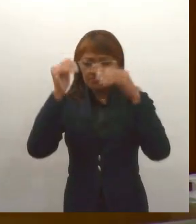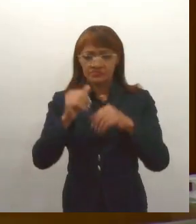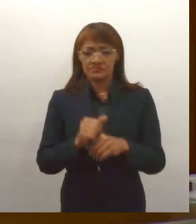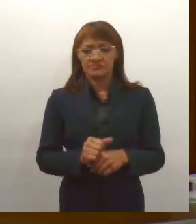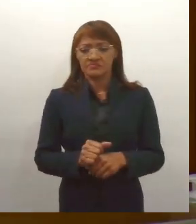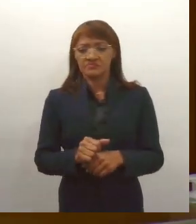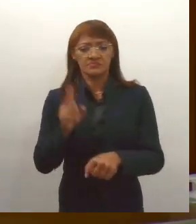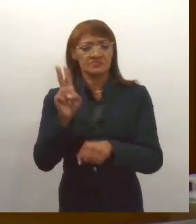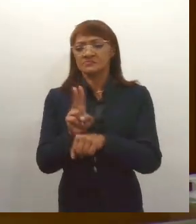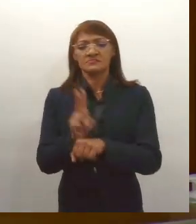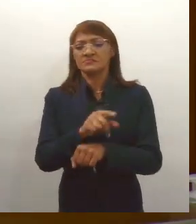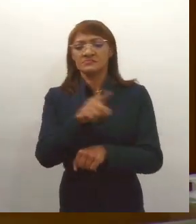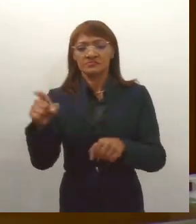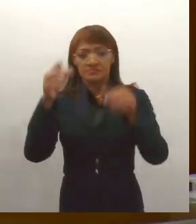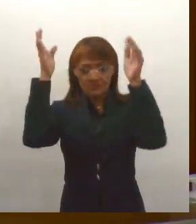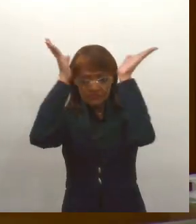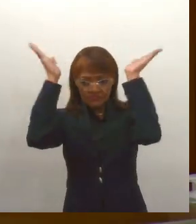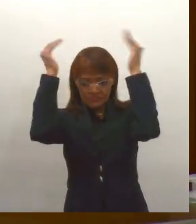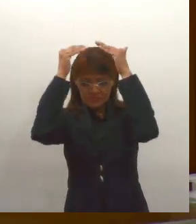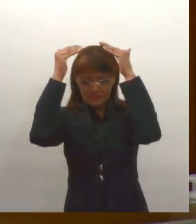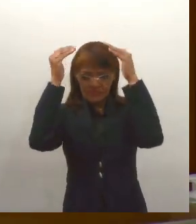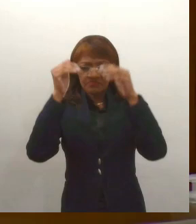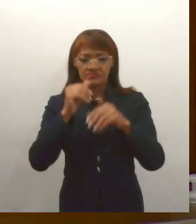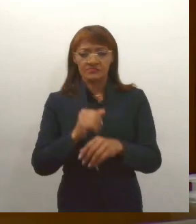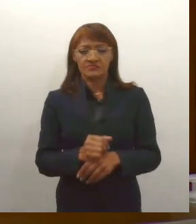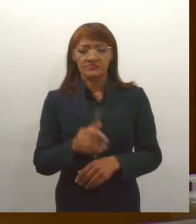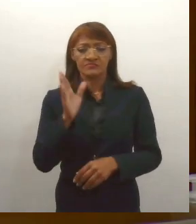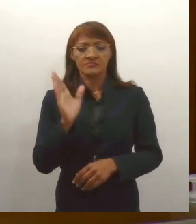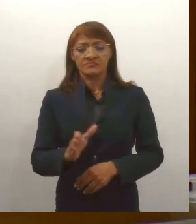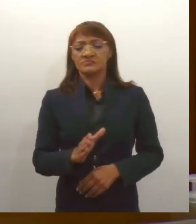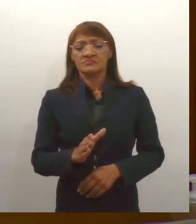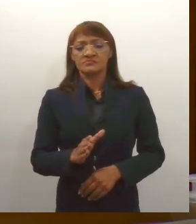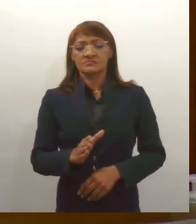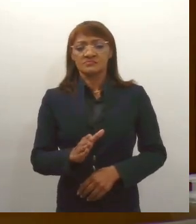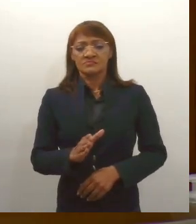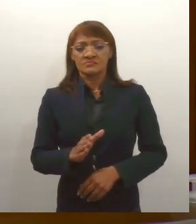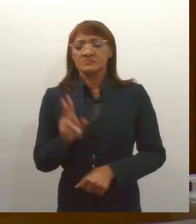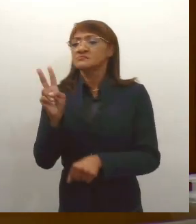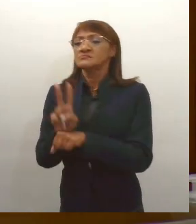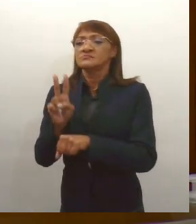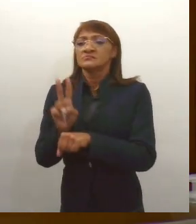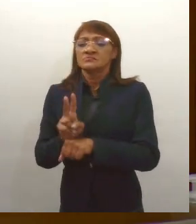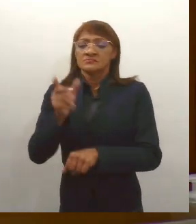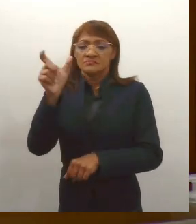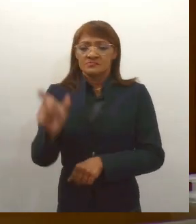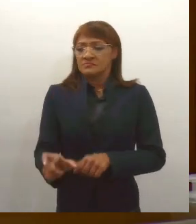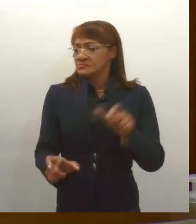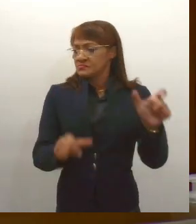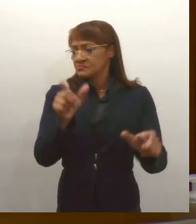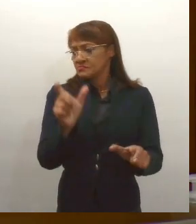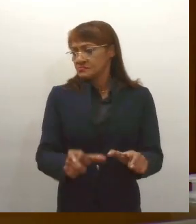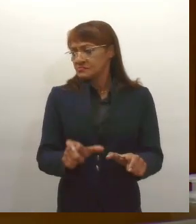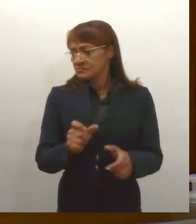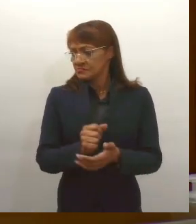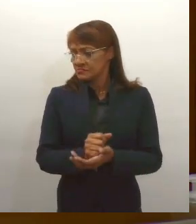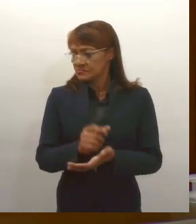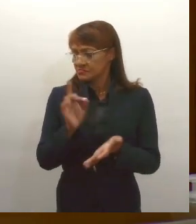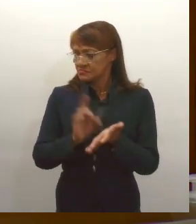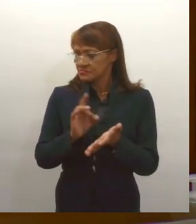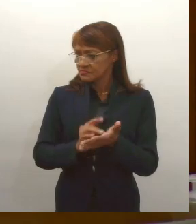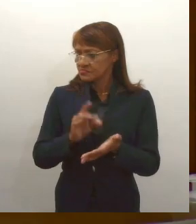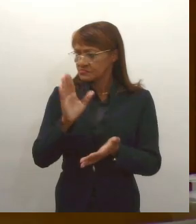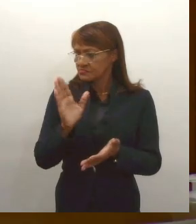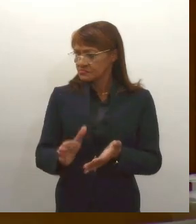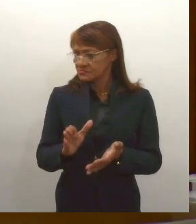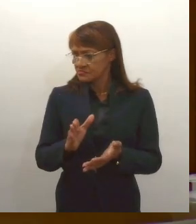que estão que está cuidando deles está gostando deles como estimulando discurso